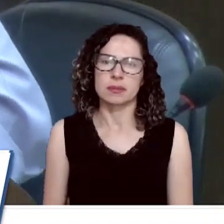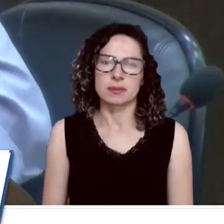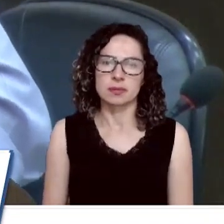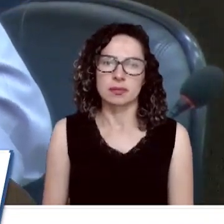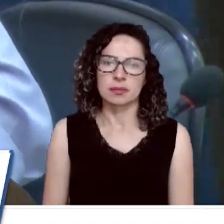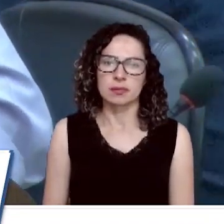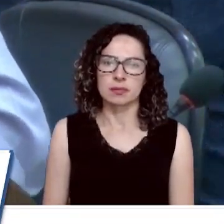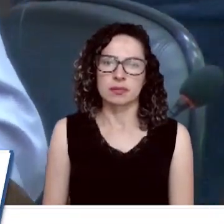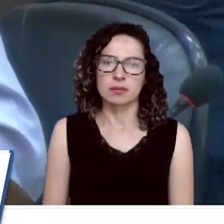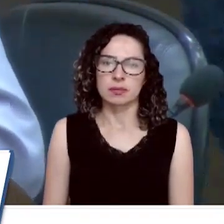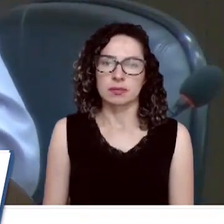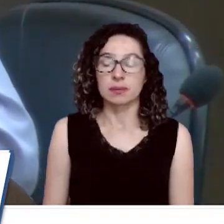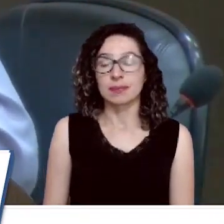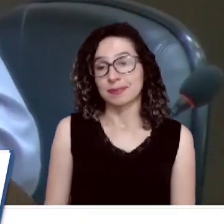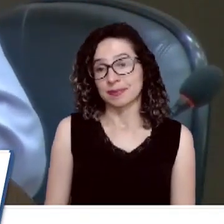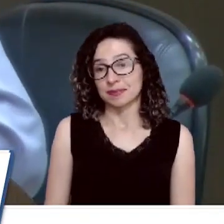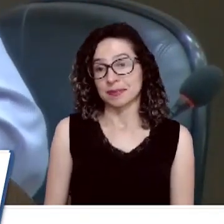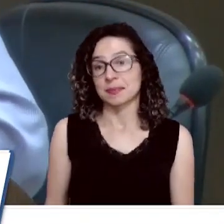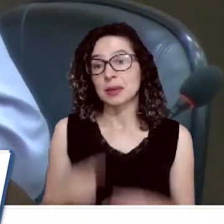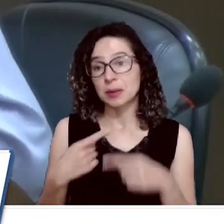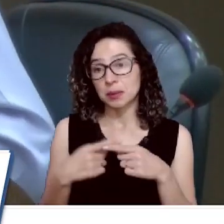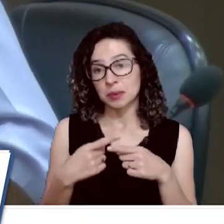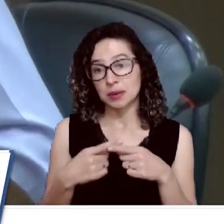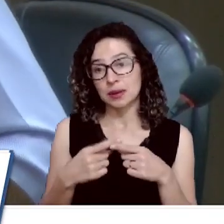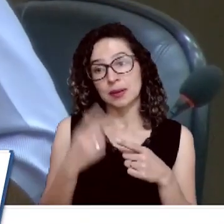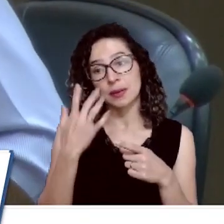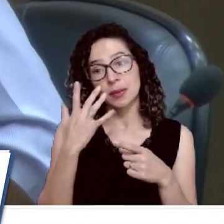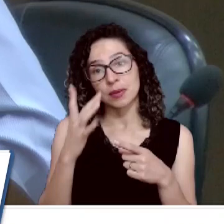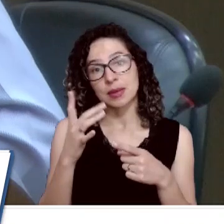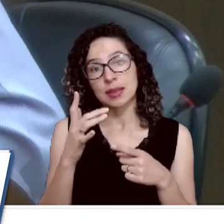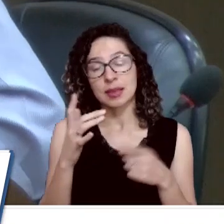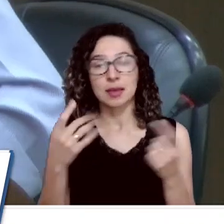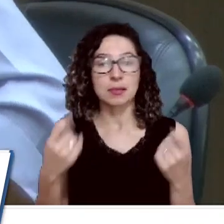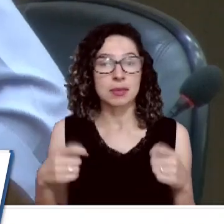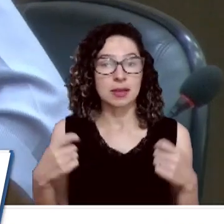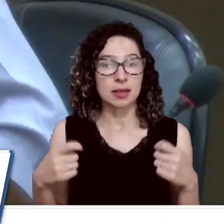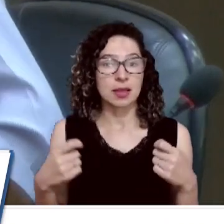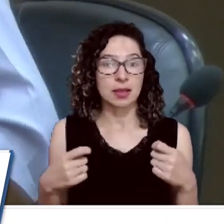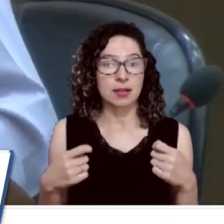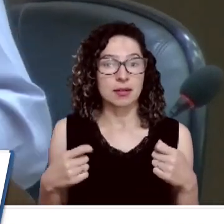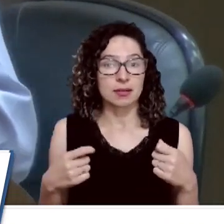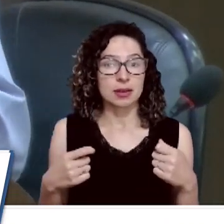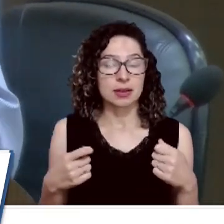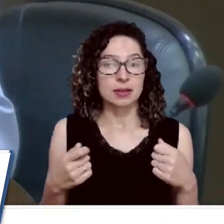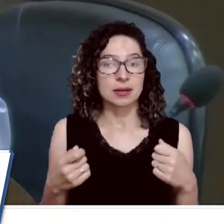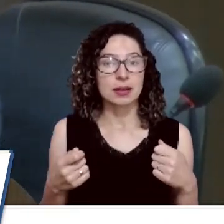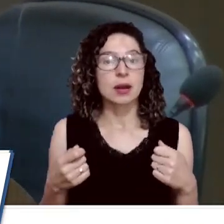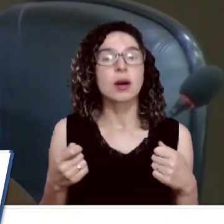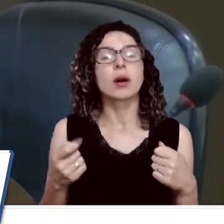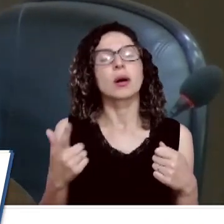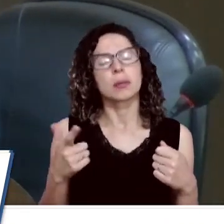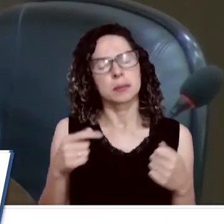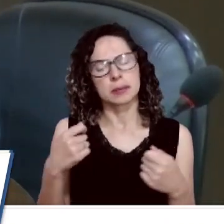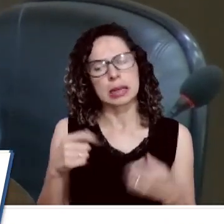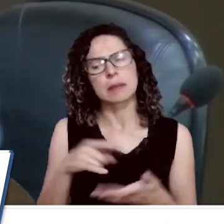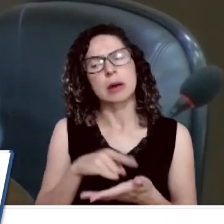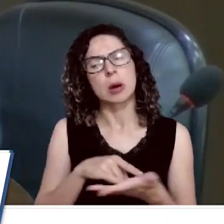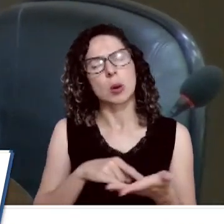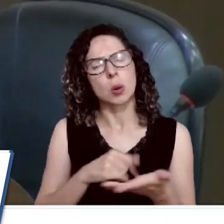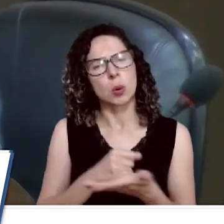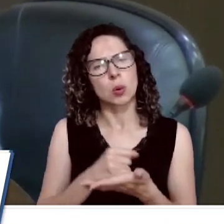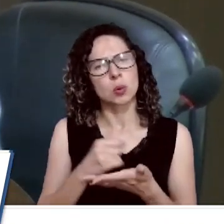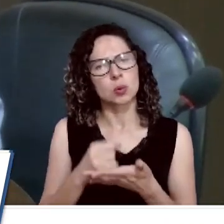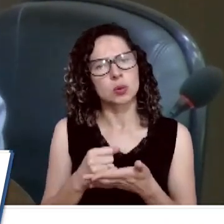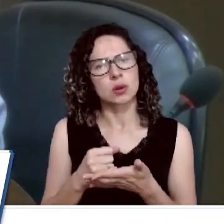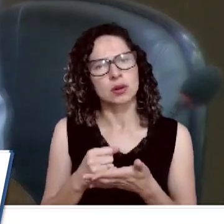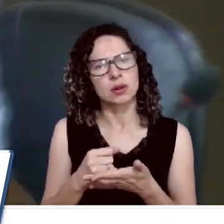Até porque eu não sei se havia necessidade de contratação